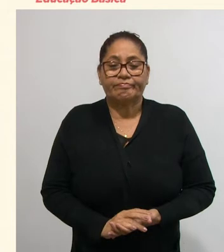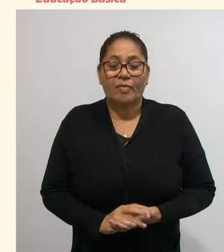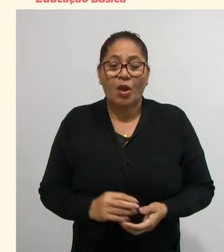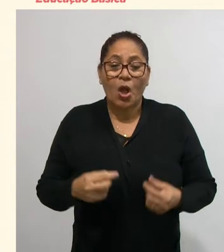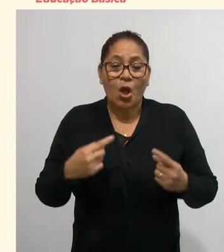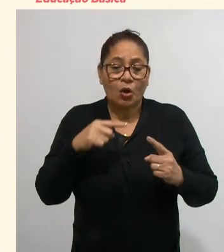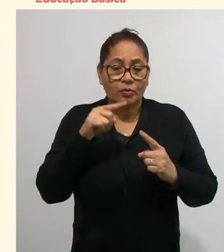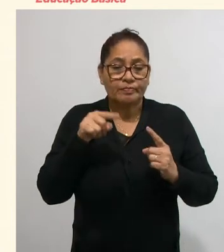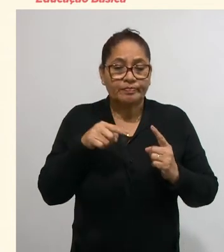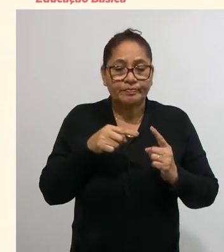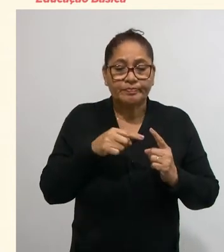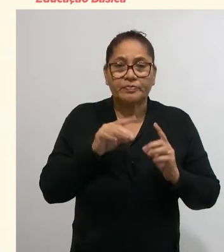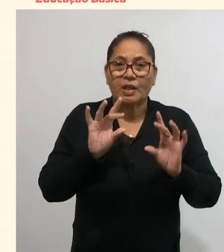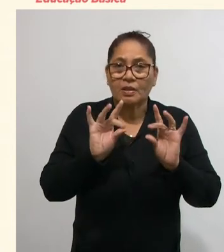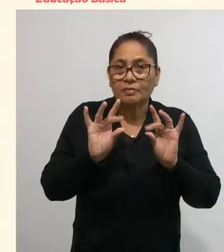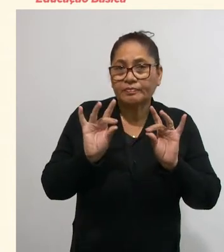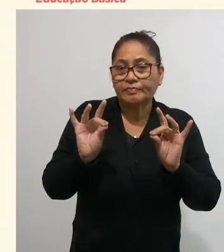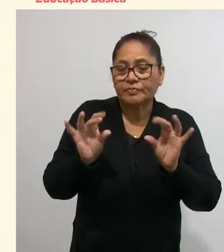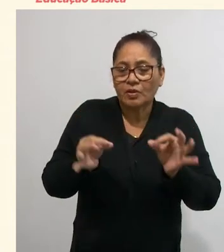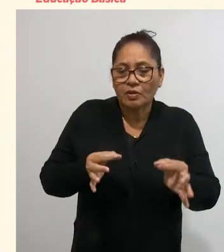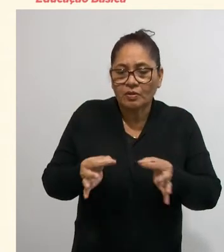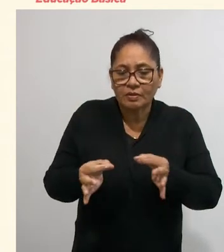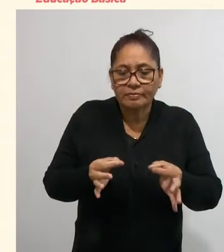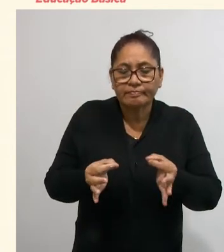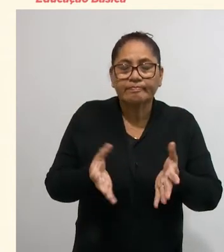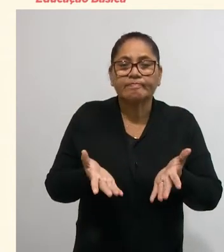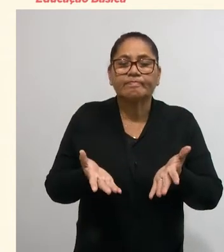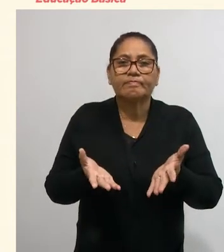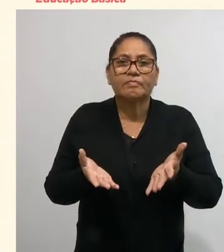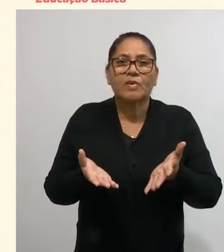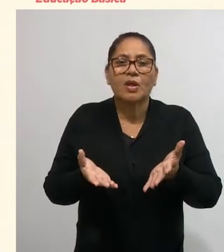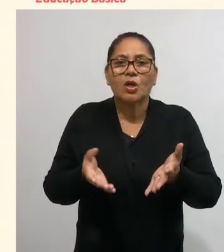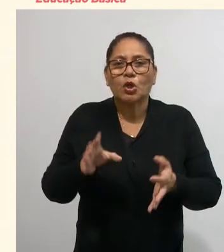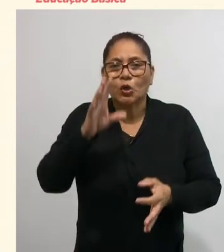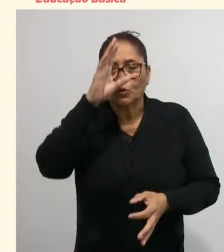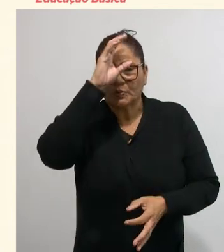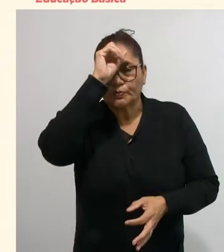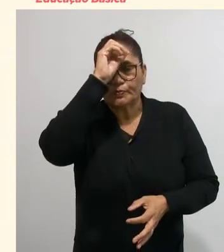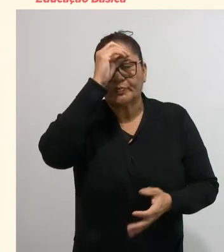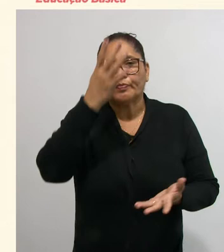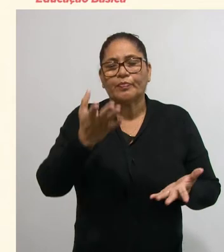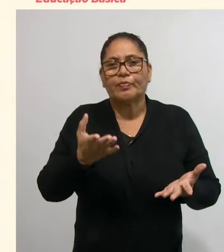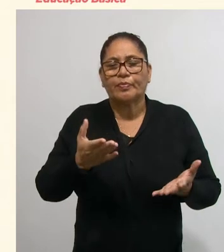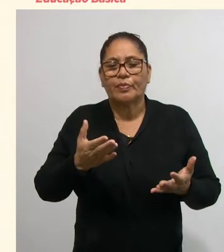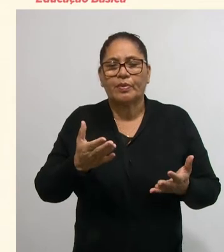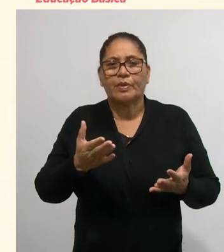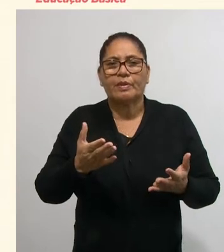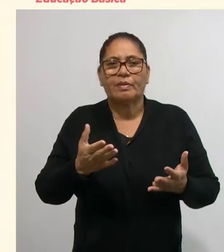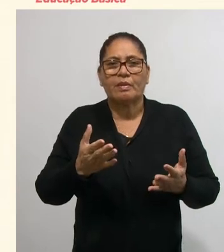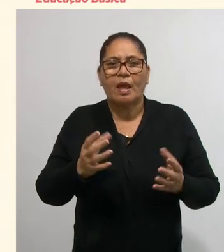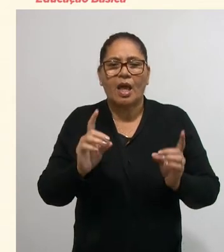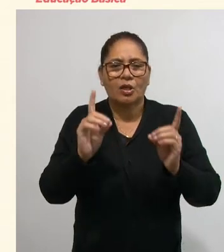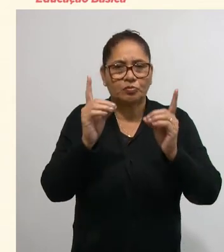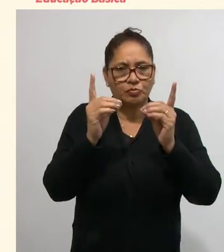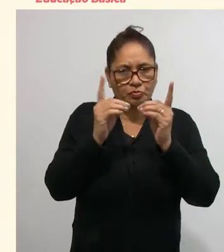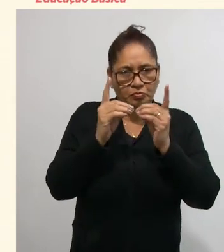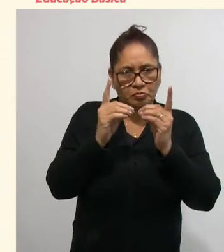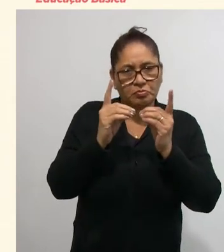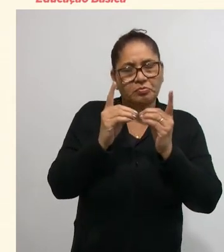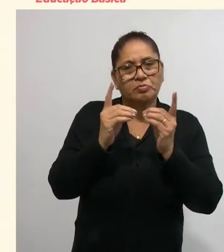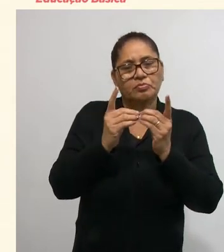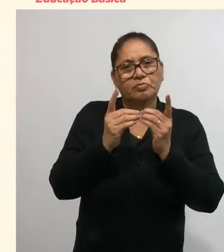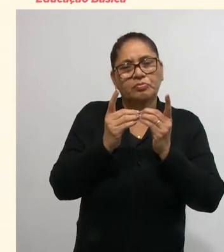objetivos específicos vamos organizar e sistematizar situações de aprendizagem por meio de sequências didáticas